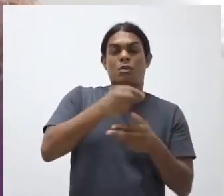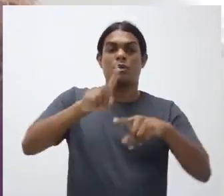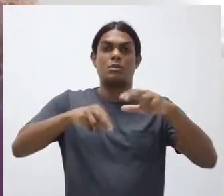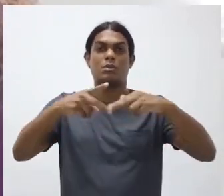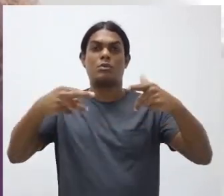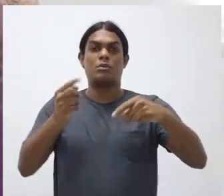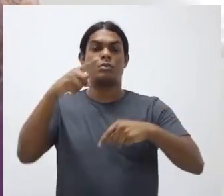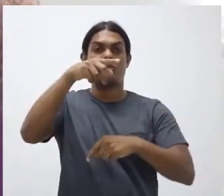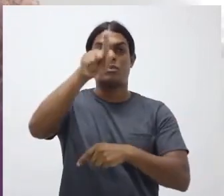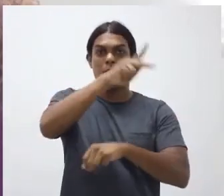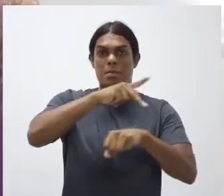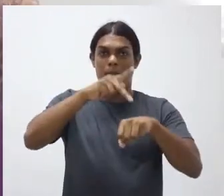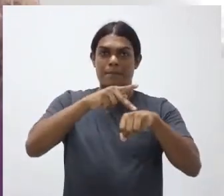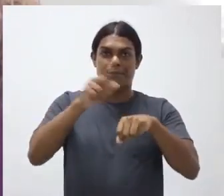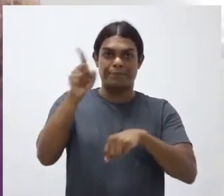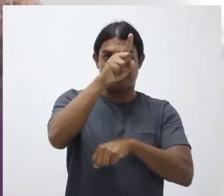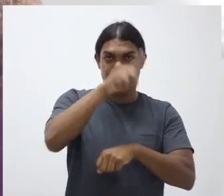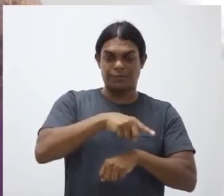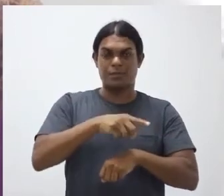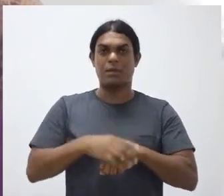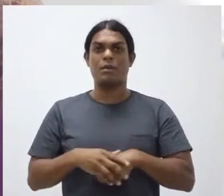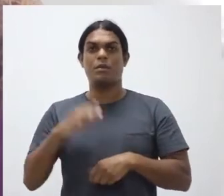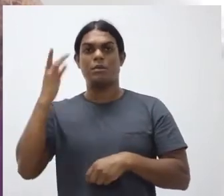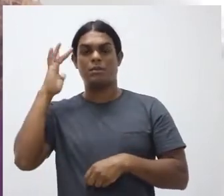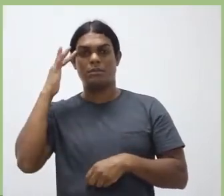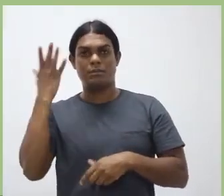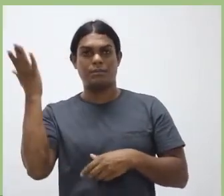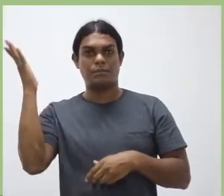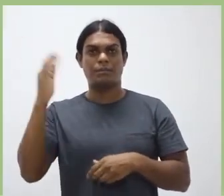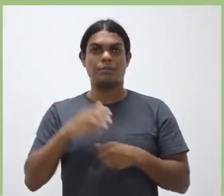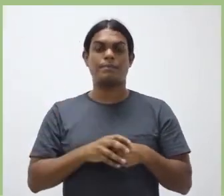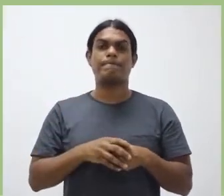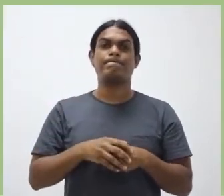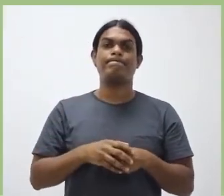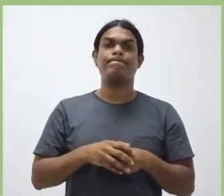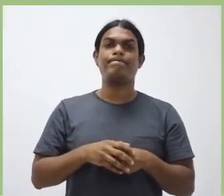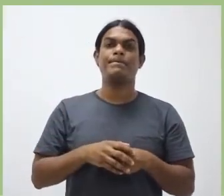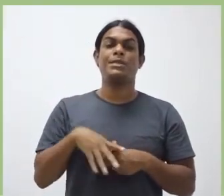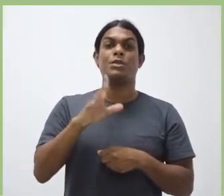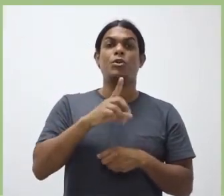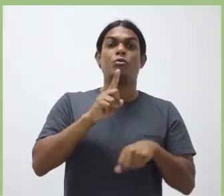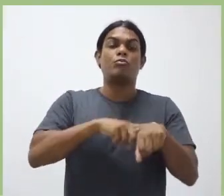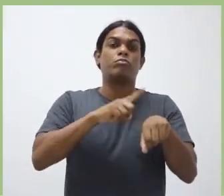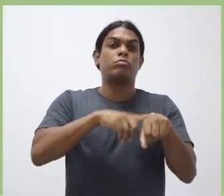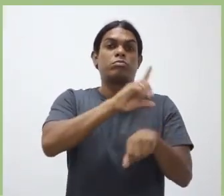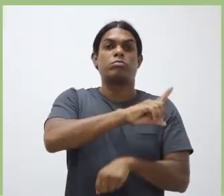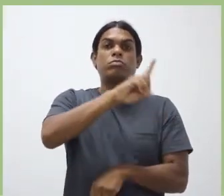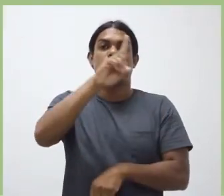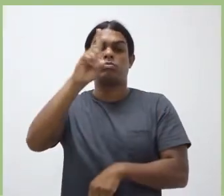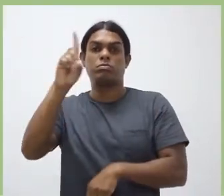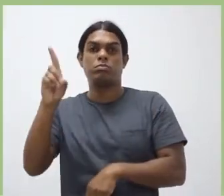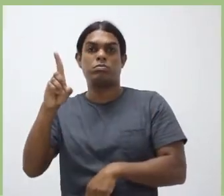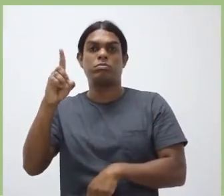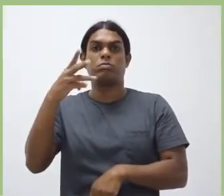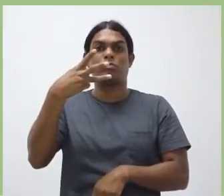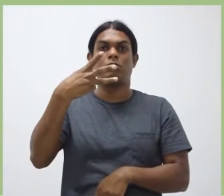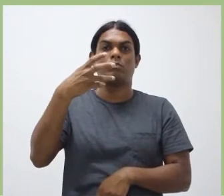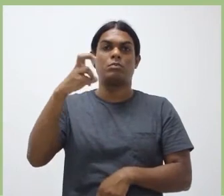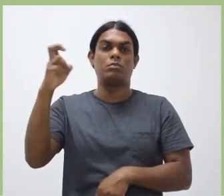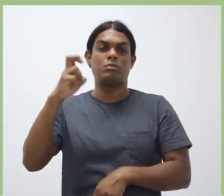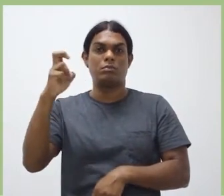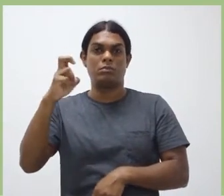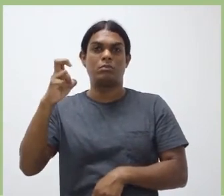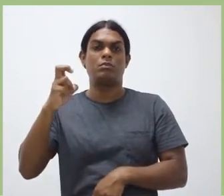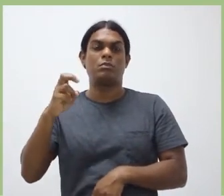China. Pense que, segundo Dias, o tempo desse traslado é de aproximadamente